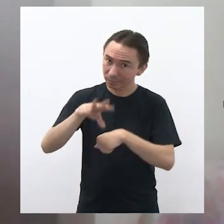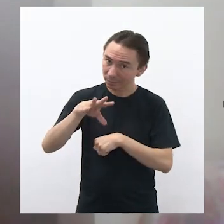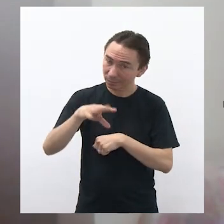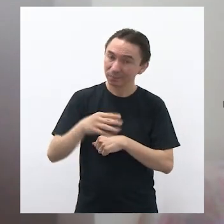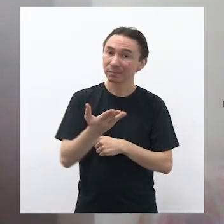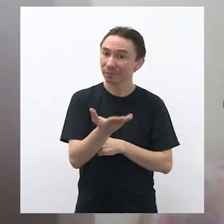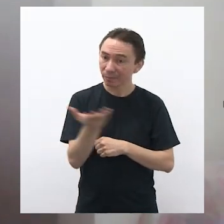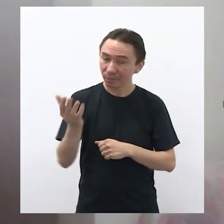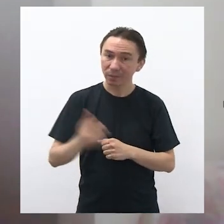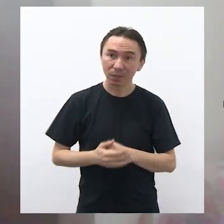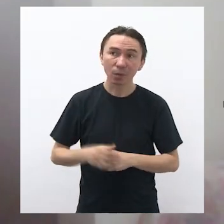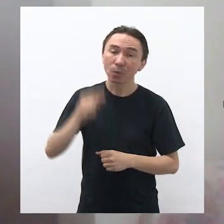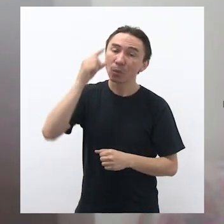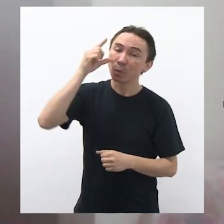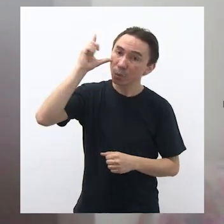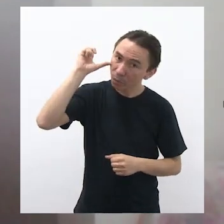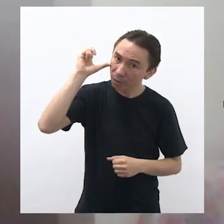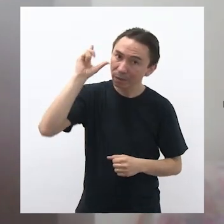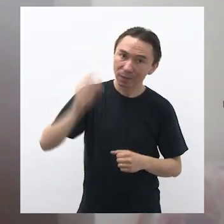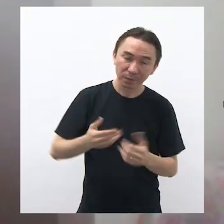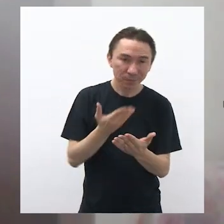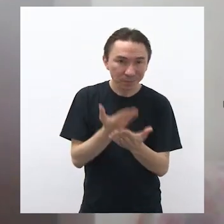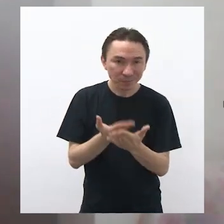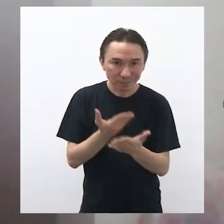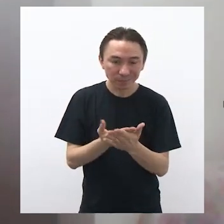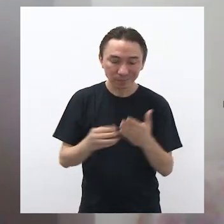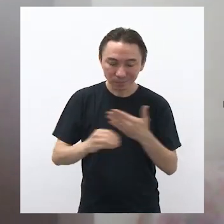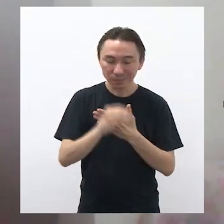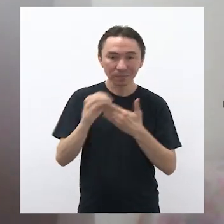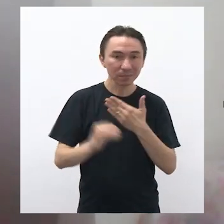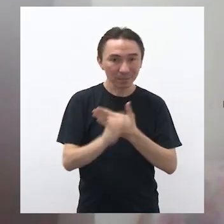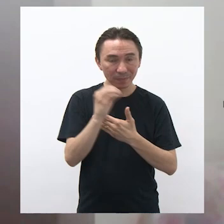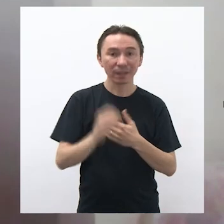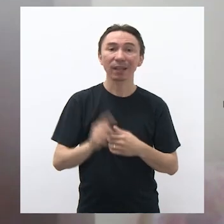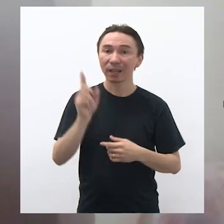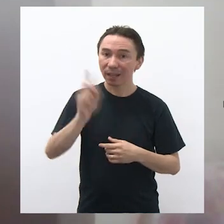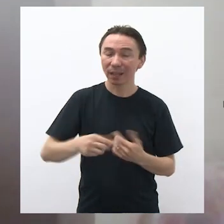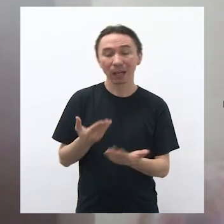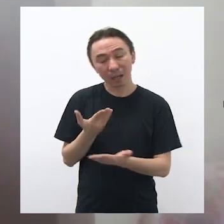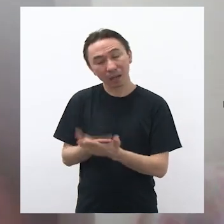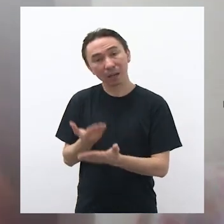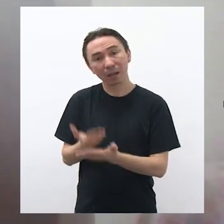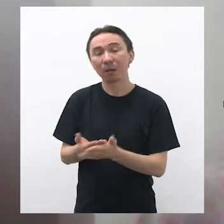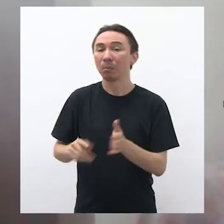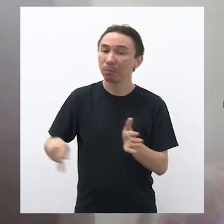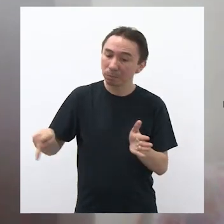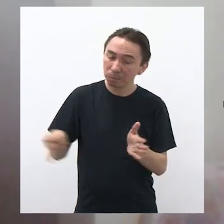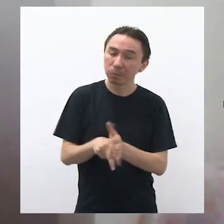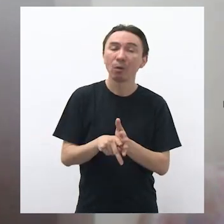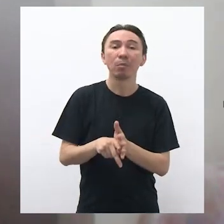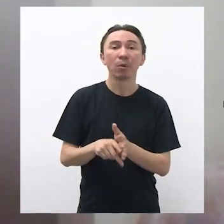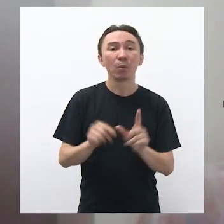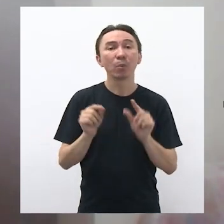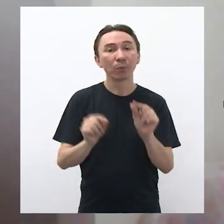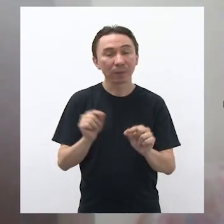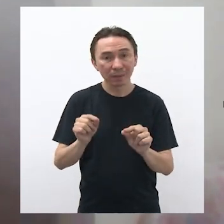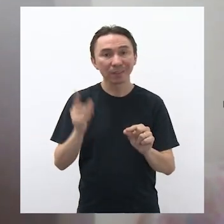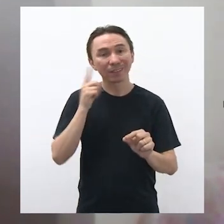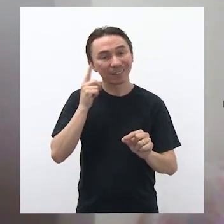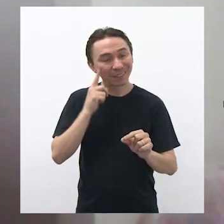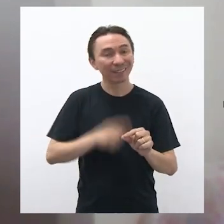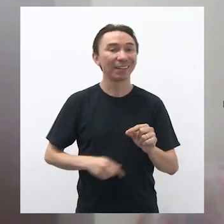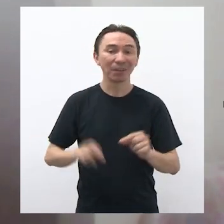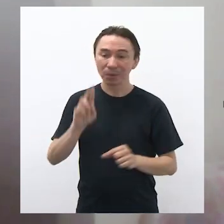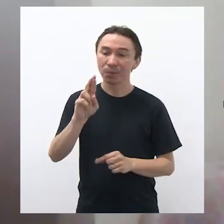A aula transmitida ontem pelo Centro de Mídias foi uma aula específica sobre retomando esse preenchimento